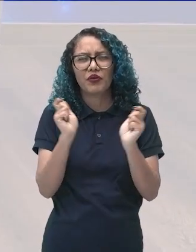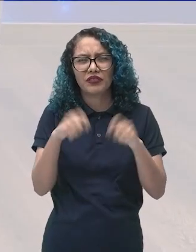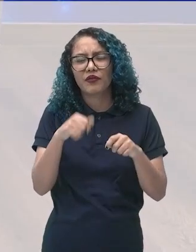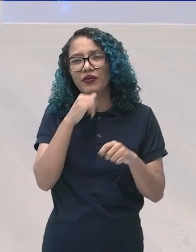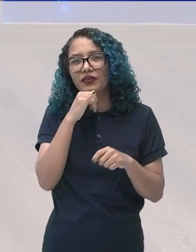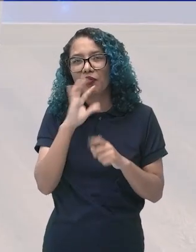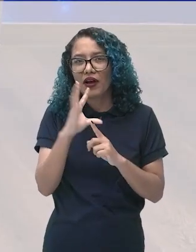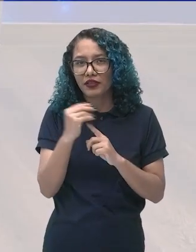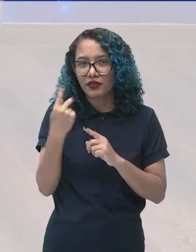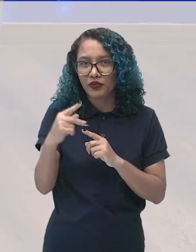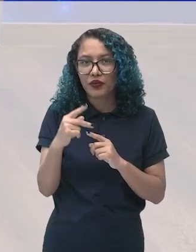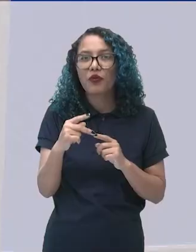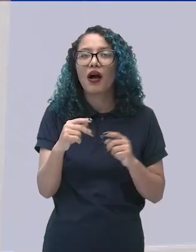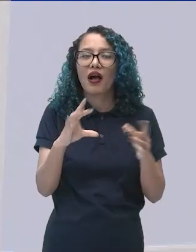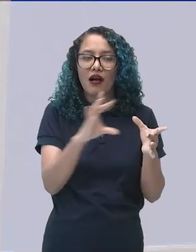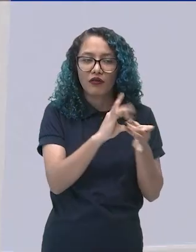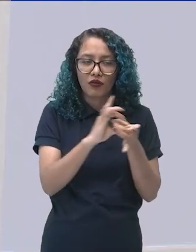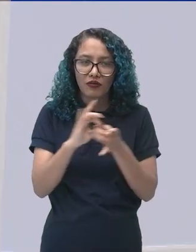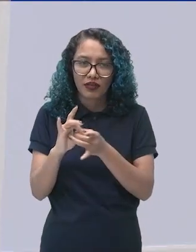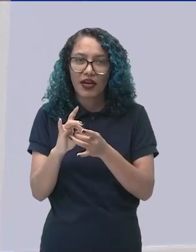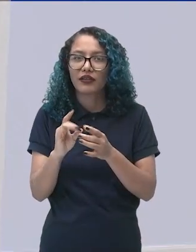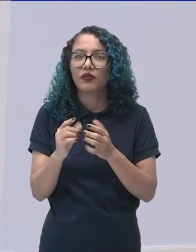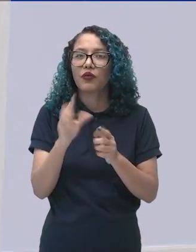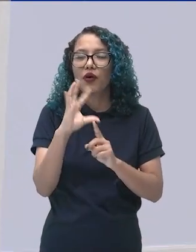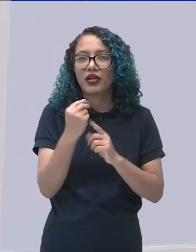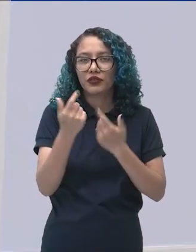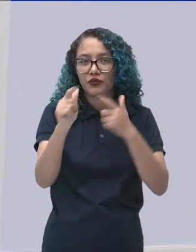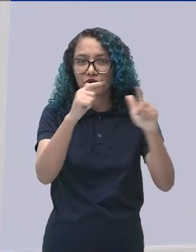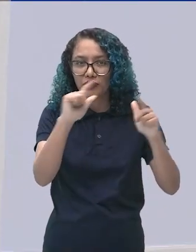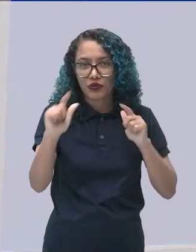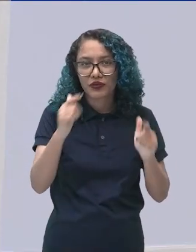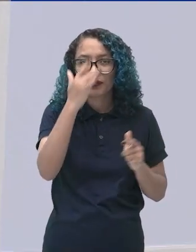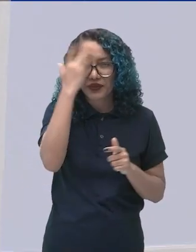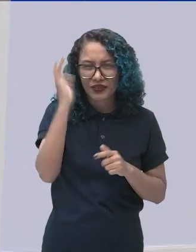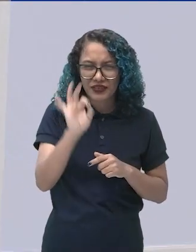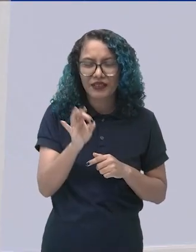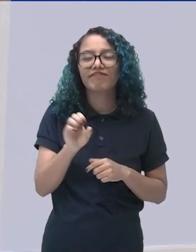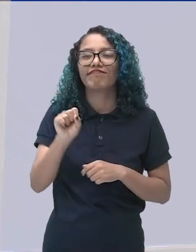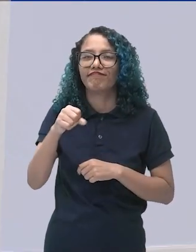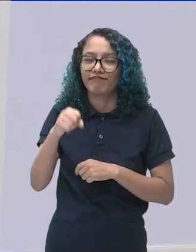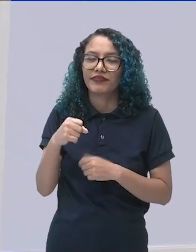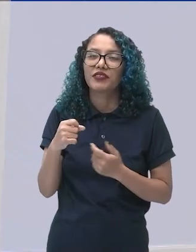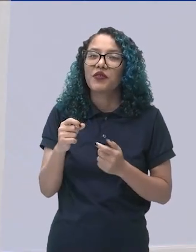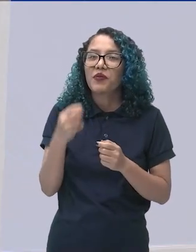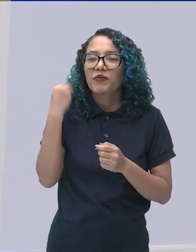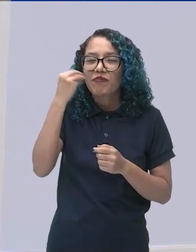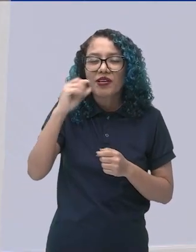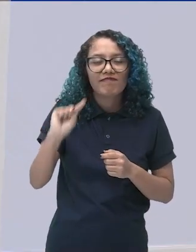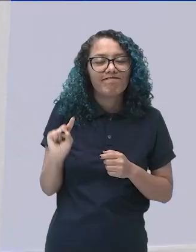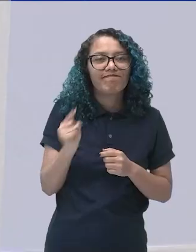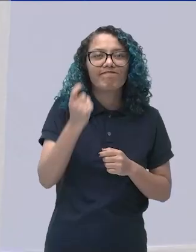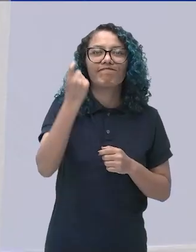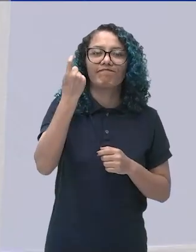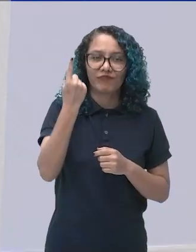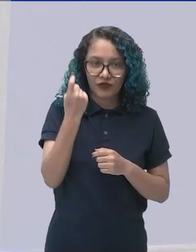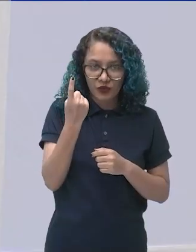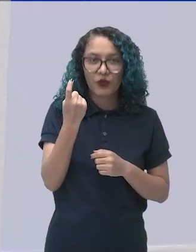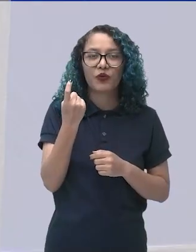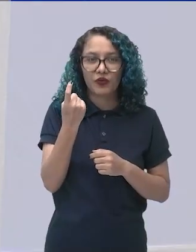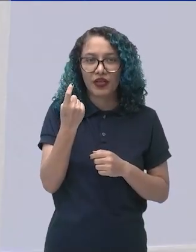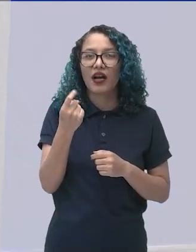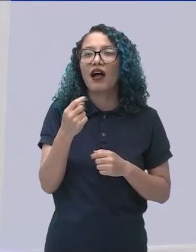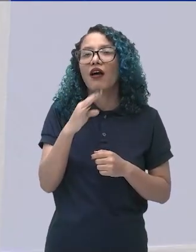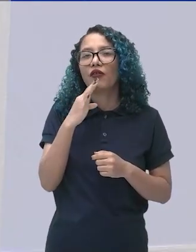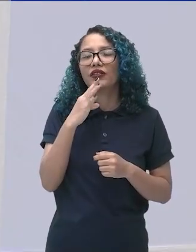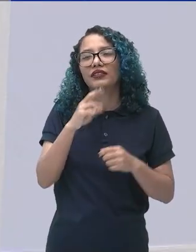destes outros artistas, correto? Sim, com certeza. Foi, assim, uma experiência única e de conhecer essa diversidade,